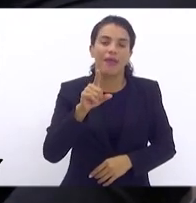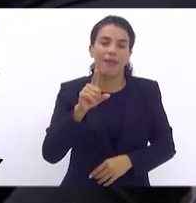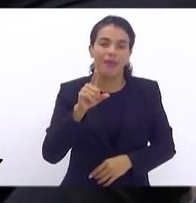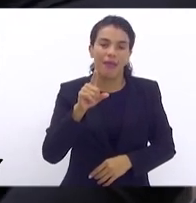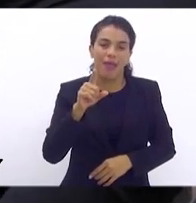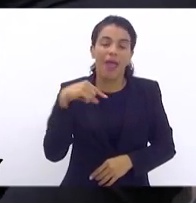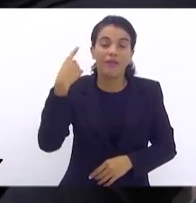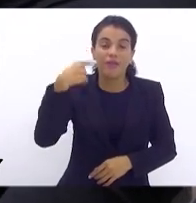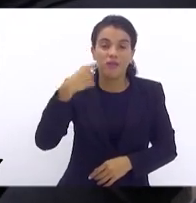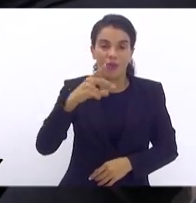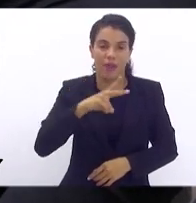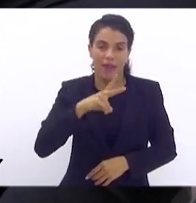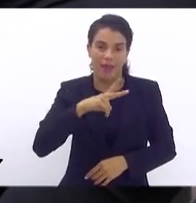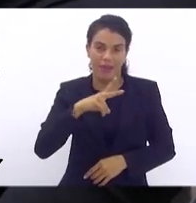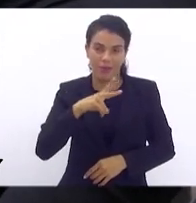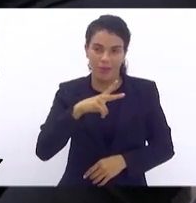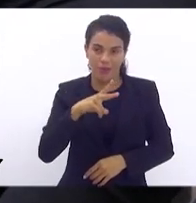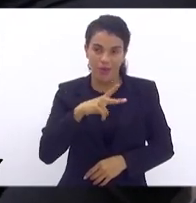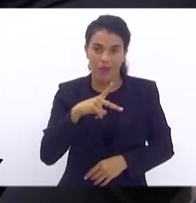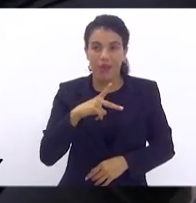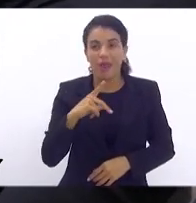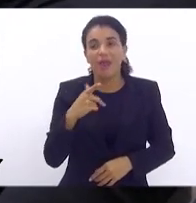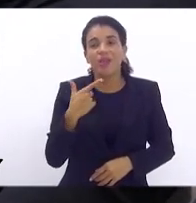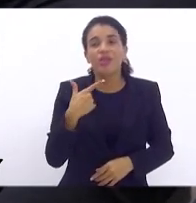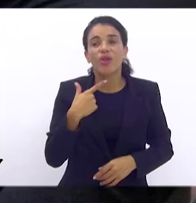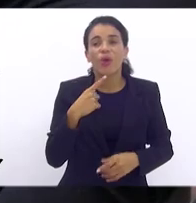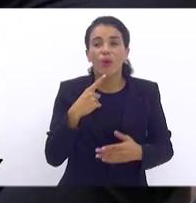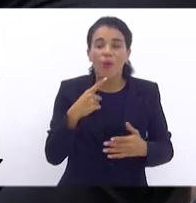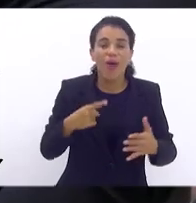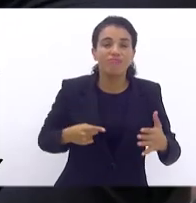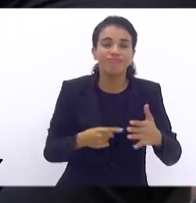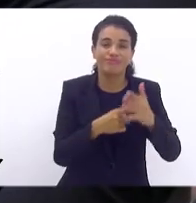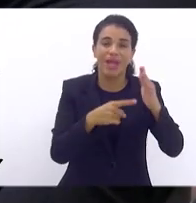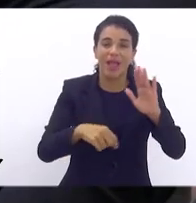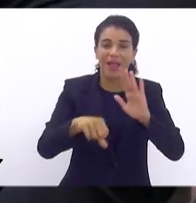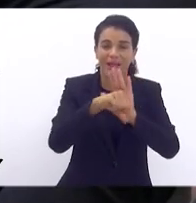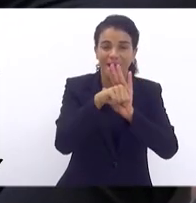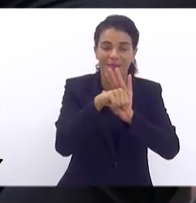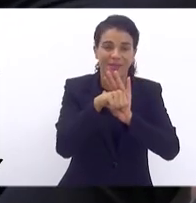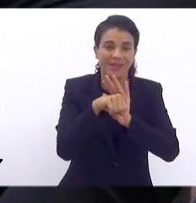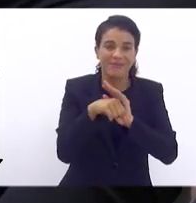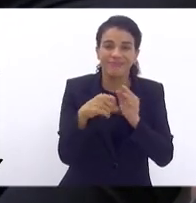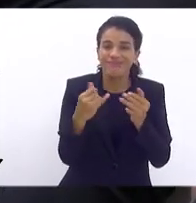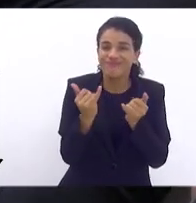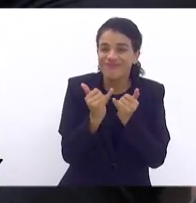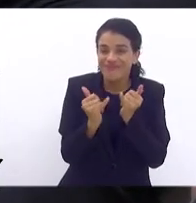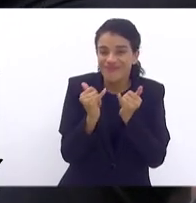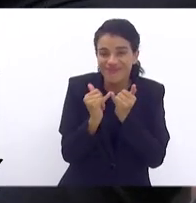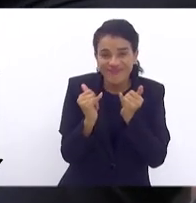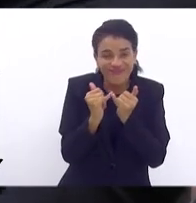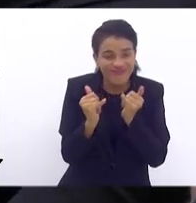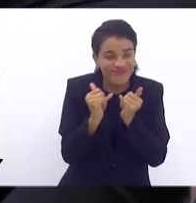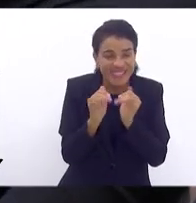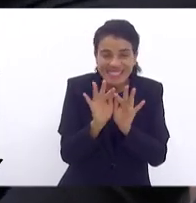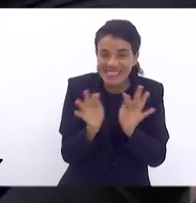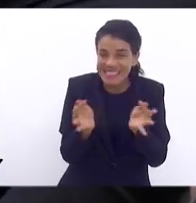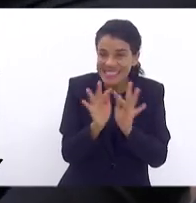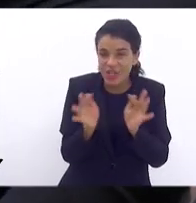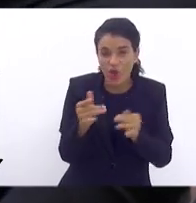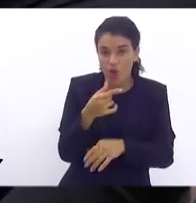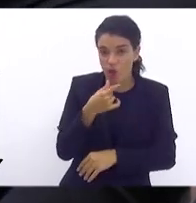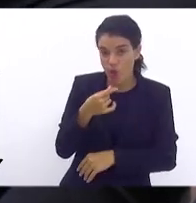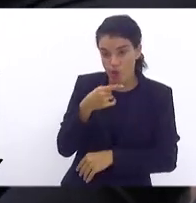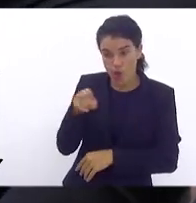crime genérica se encontra encontra o sujeito mas Todas aquelas pessoas que comentaram porque ele ele levou